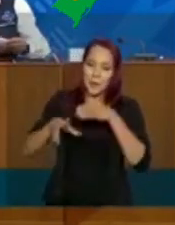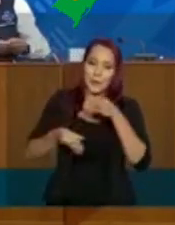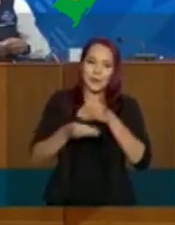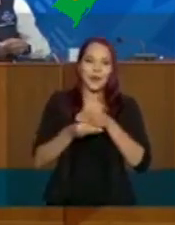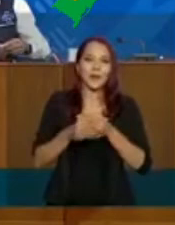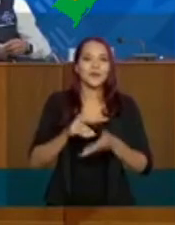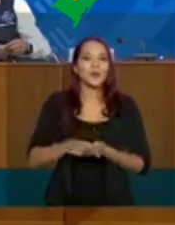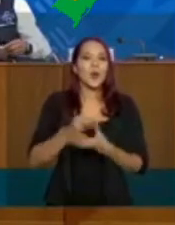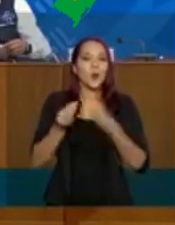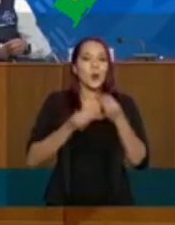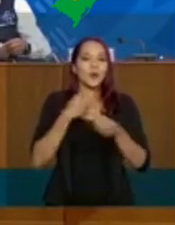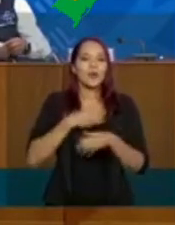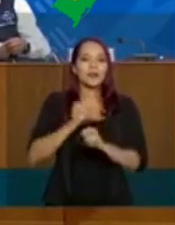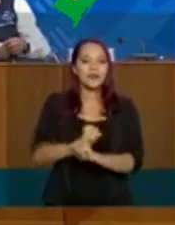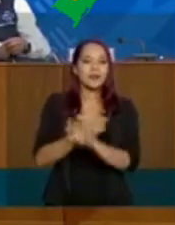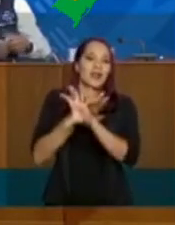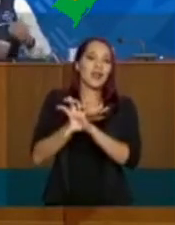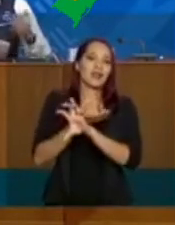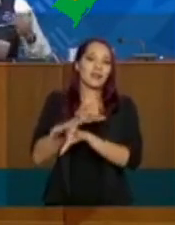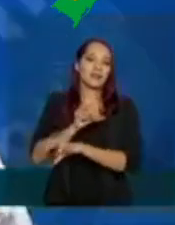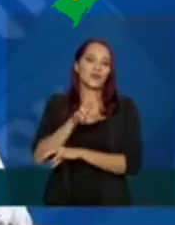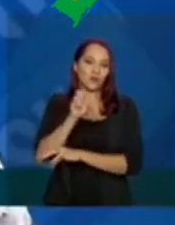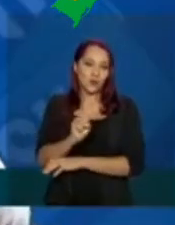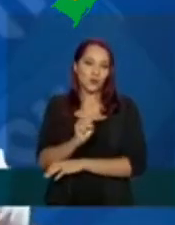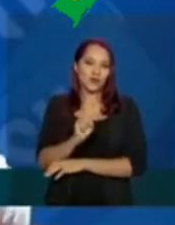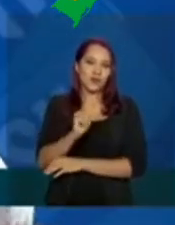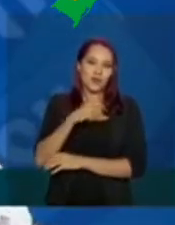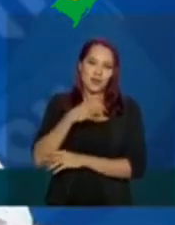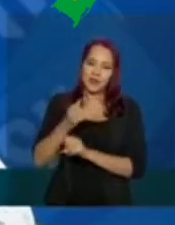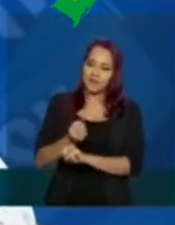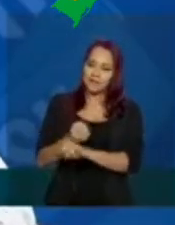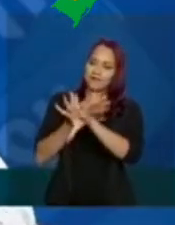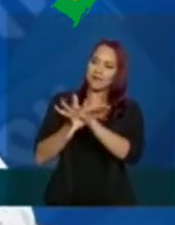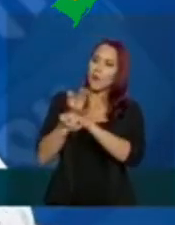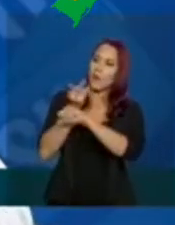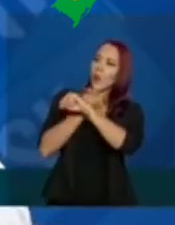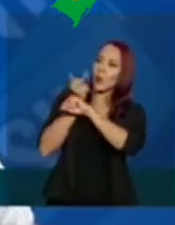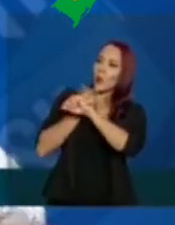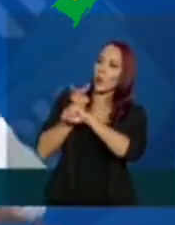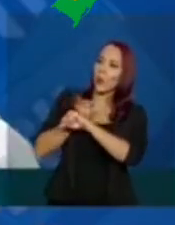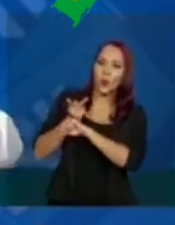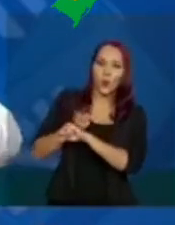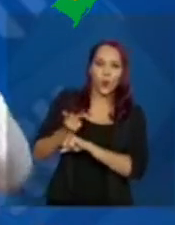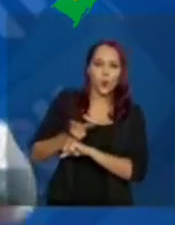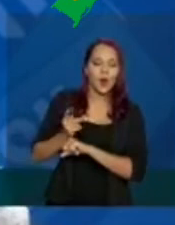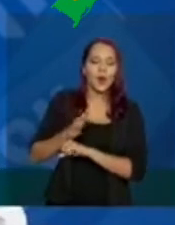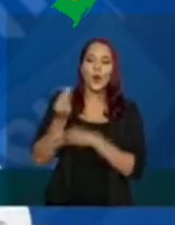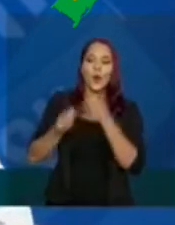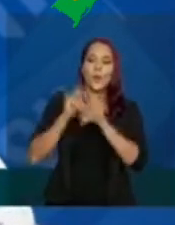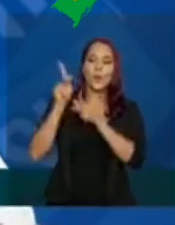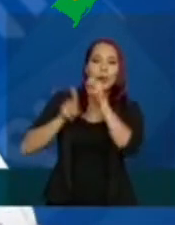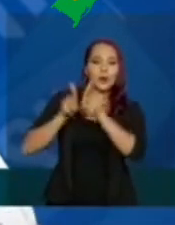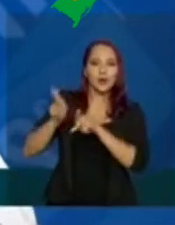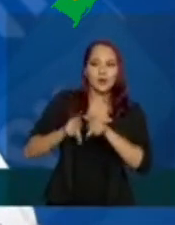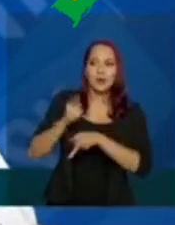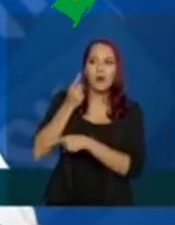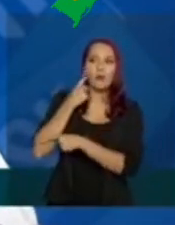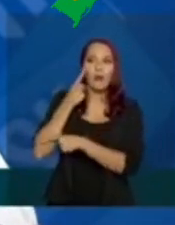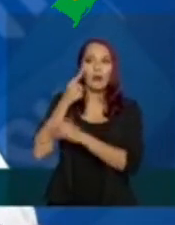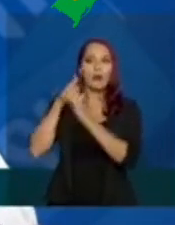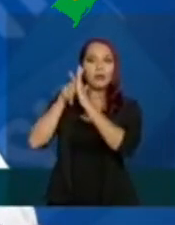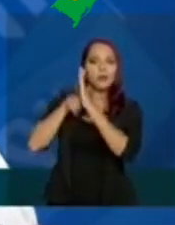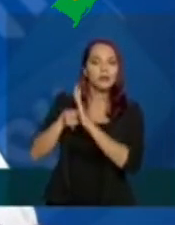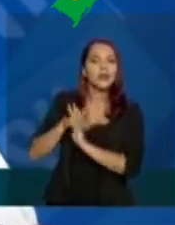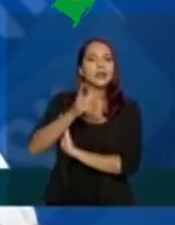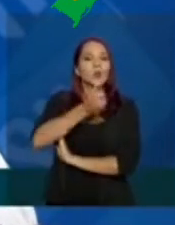nosso TeleSUS, em que a gente faz chamadas, busca ativa às pessoas, à população em geral, colocar